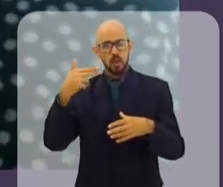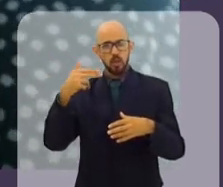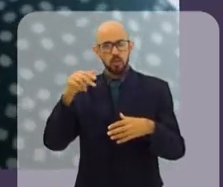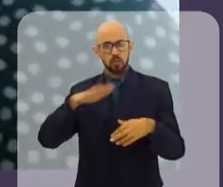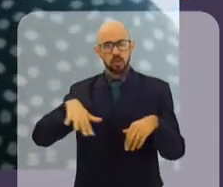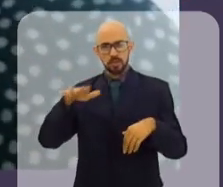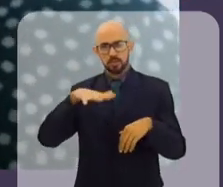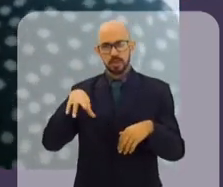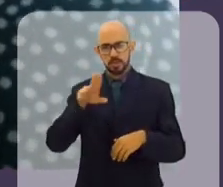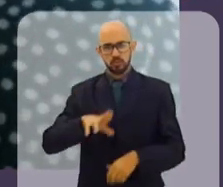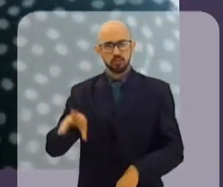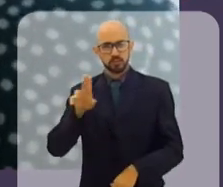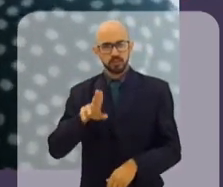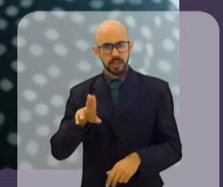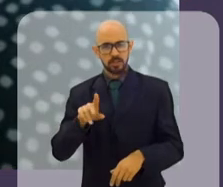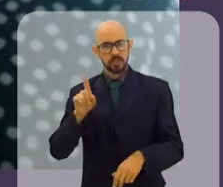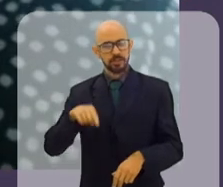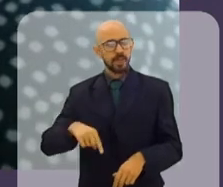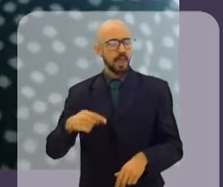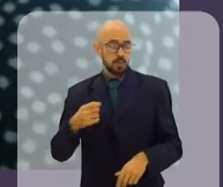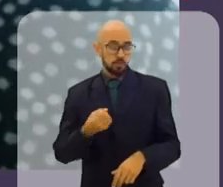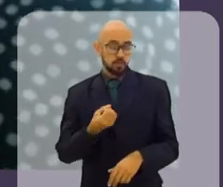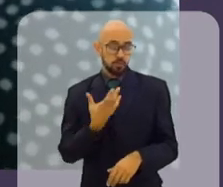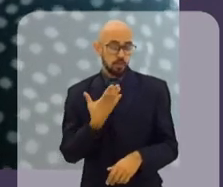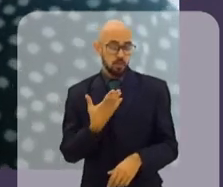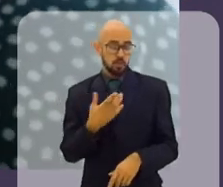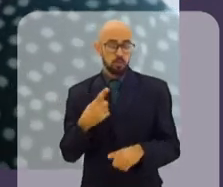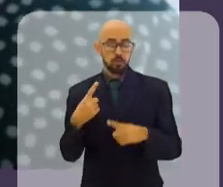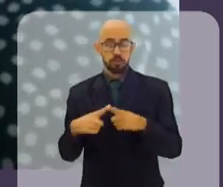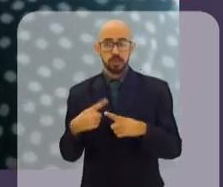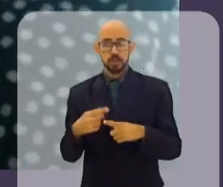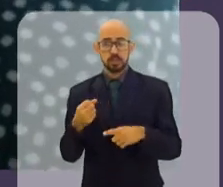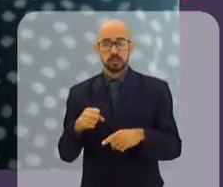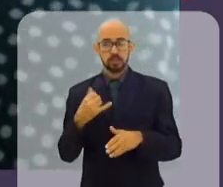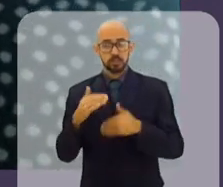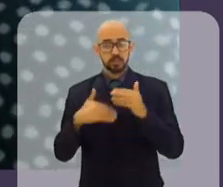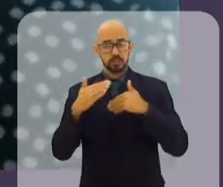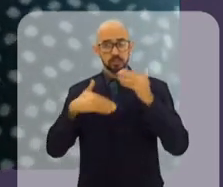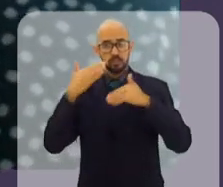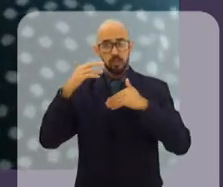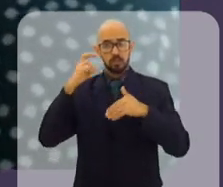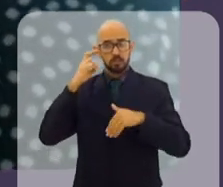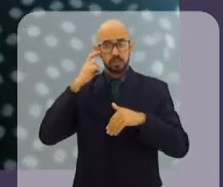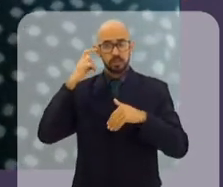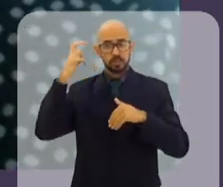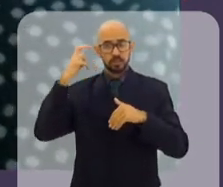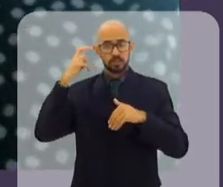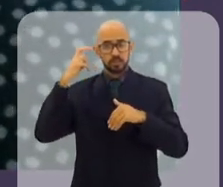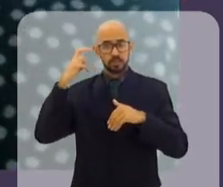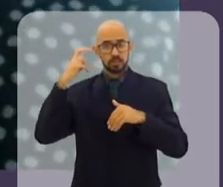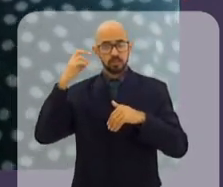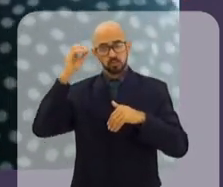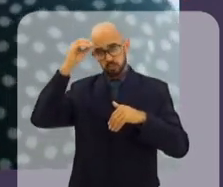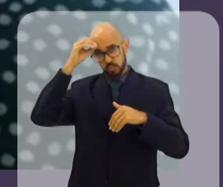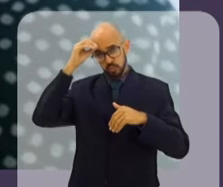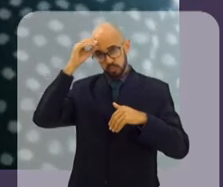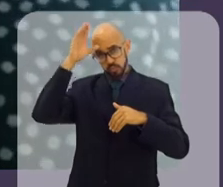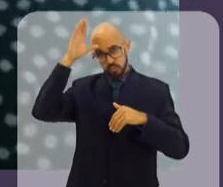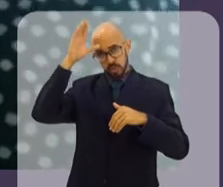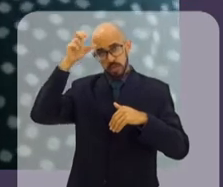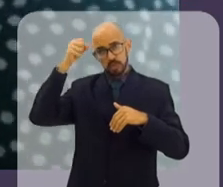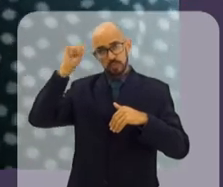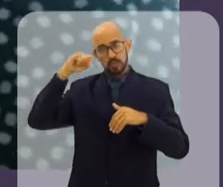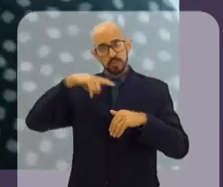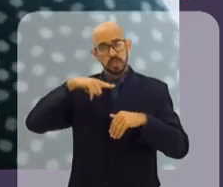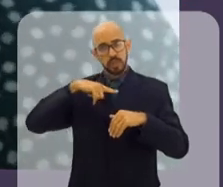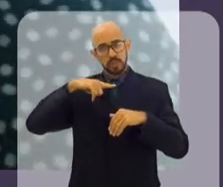disputa. Inclusive, é saudável. Quando você só desenvolve uma intelectualidade, um enriquecimento intelectual, se você